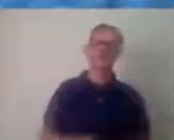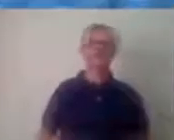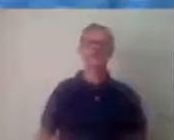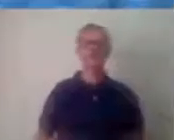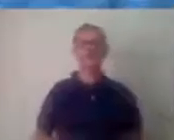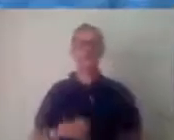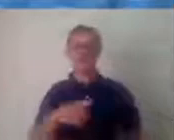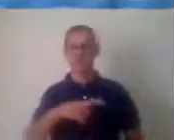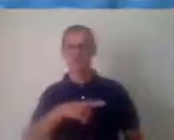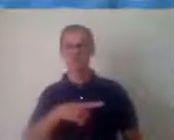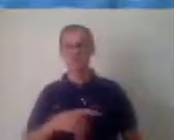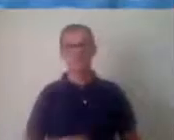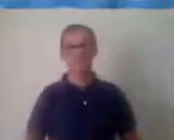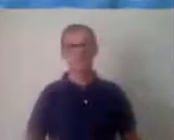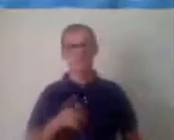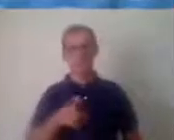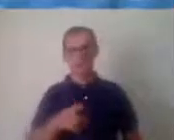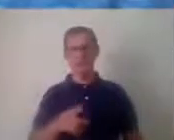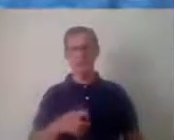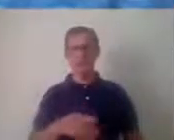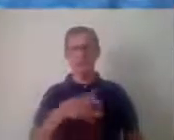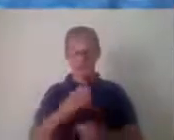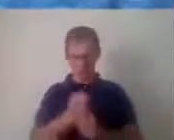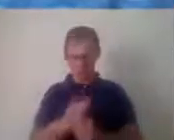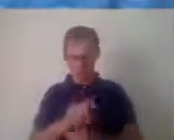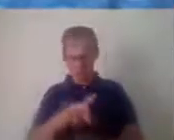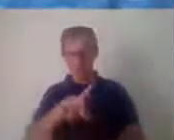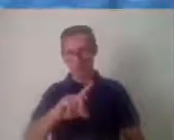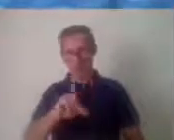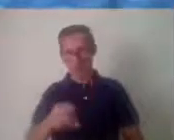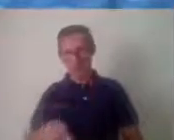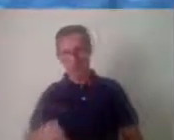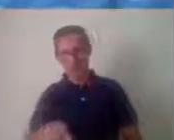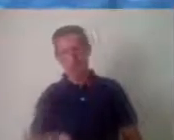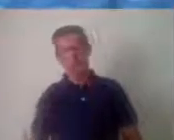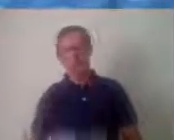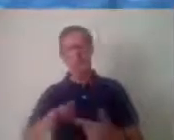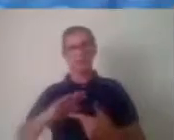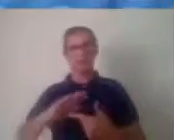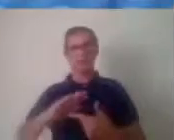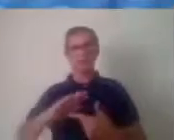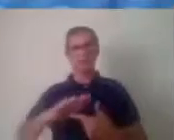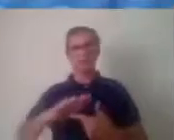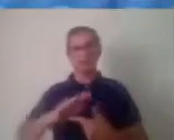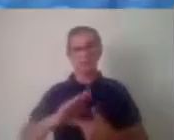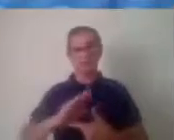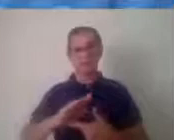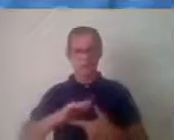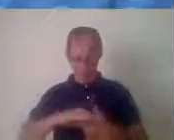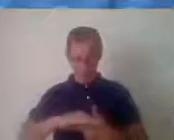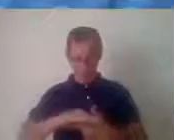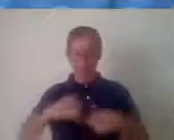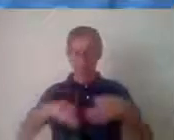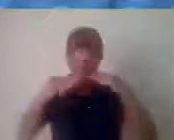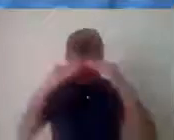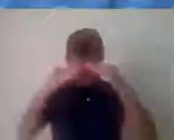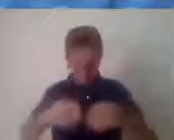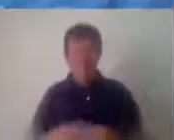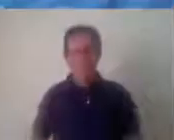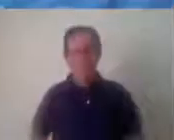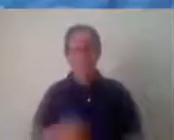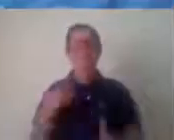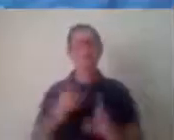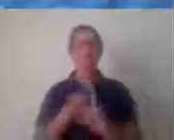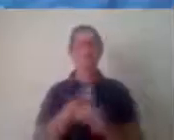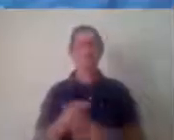você não tem ali que se você recalcular sua integral em coordenada cartesiana, você tem obrigatoriamente que